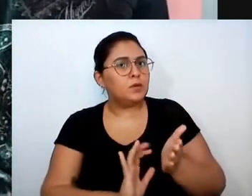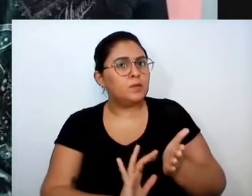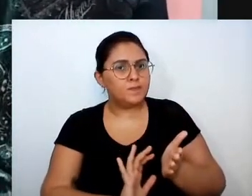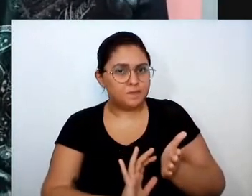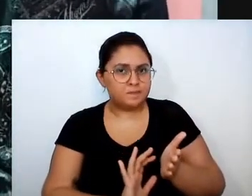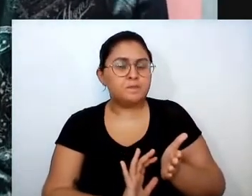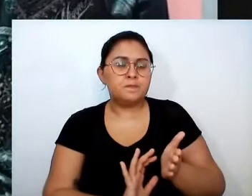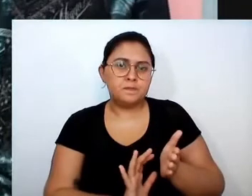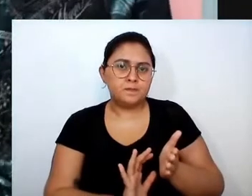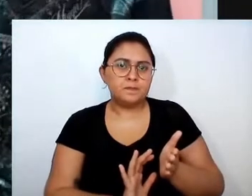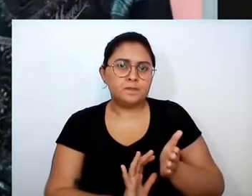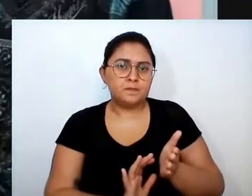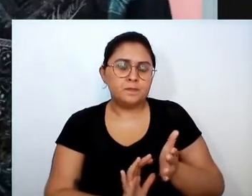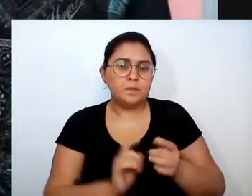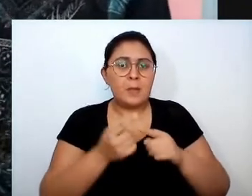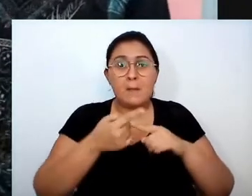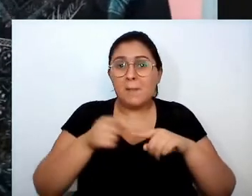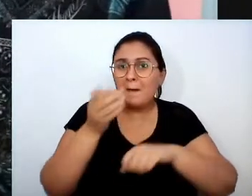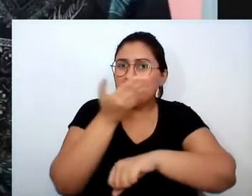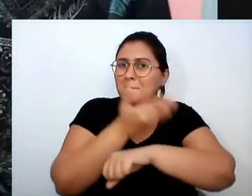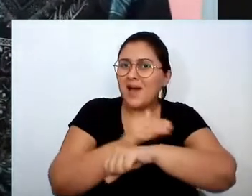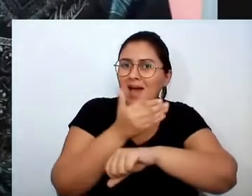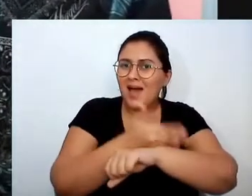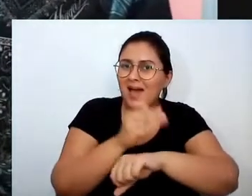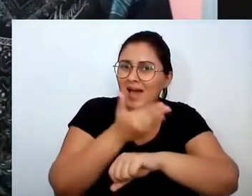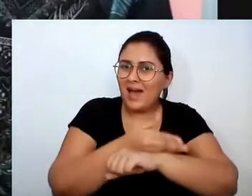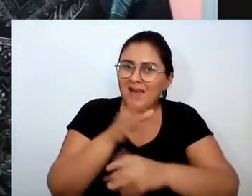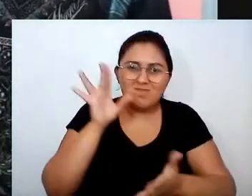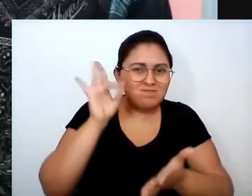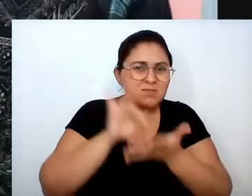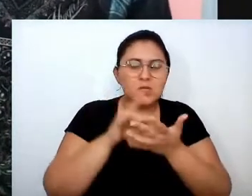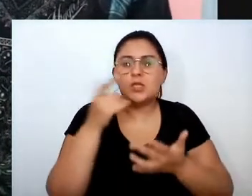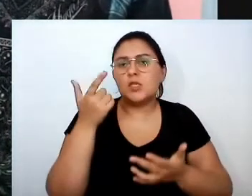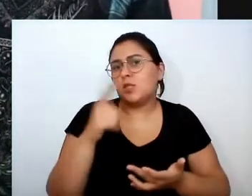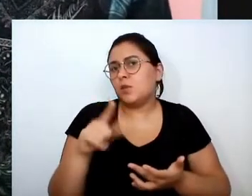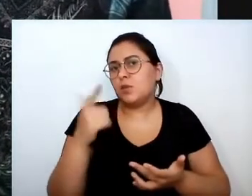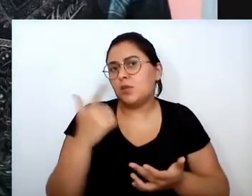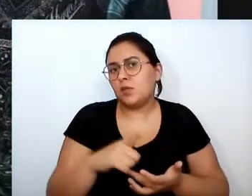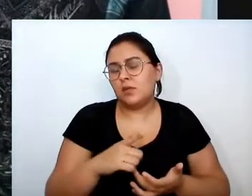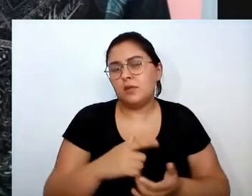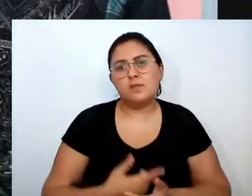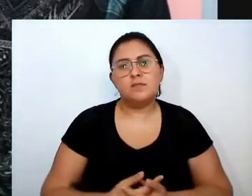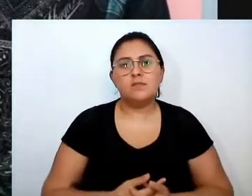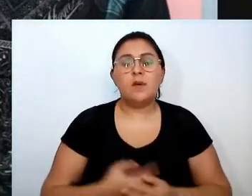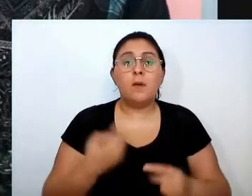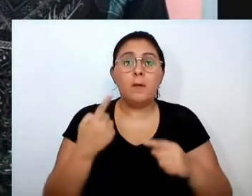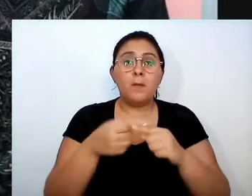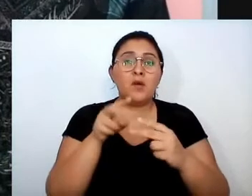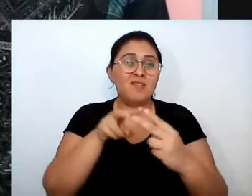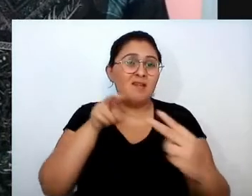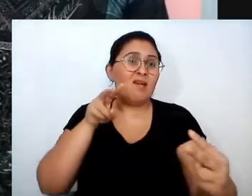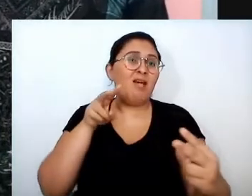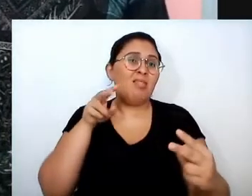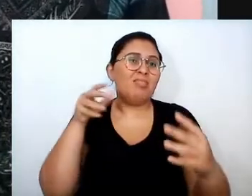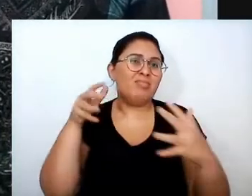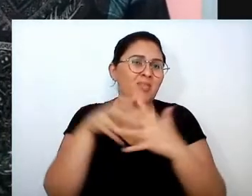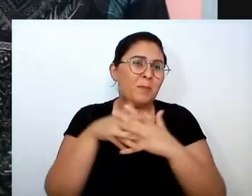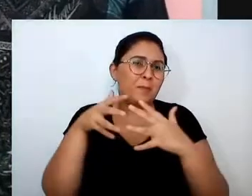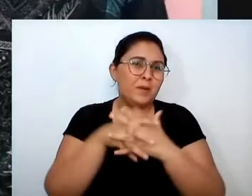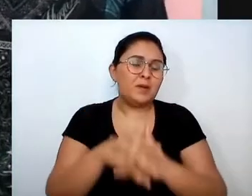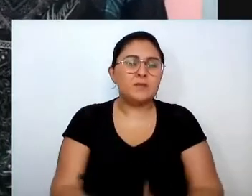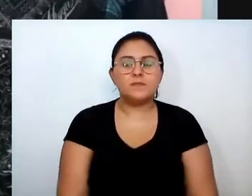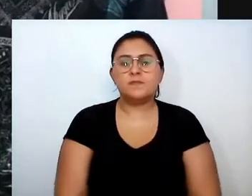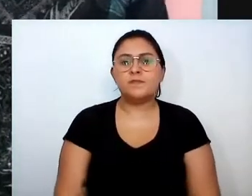snipe, né, e assim vai desenvolvendo. sim, vai seguindo. José, e aí, um balanço aí, como é que